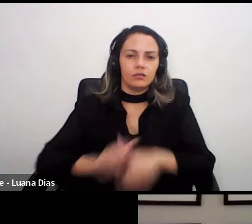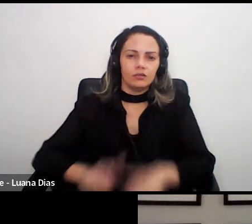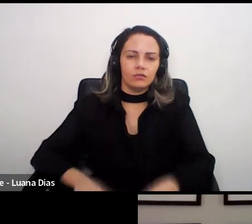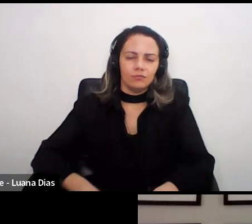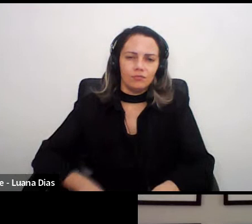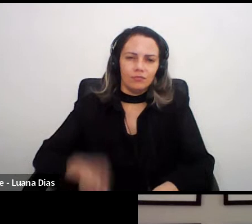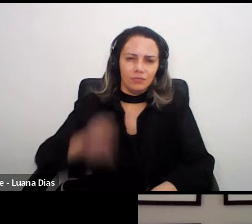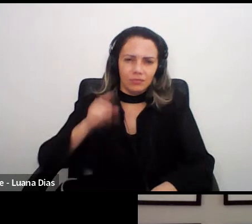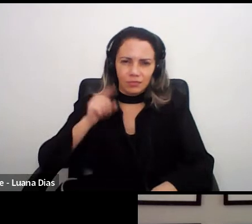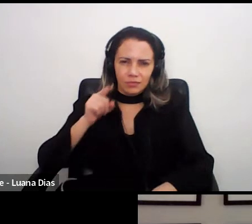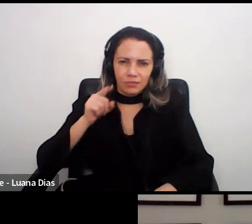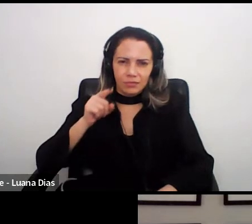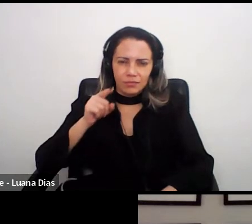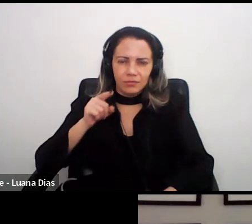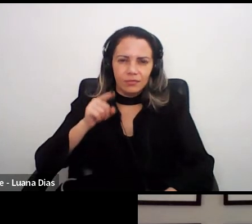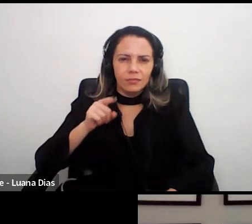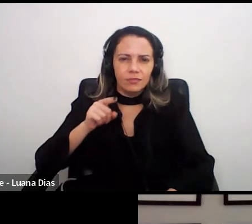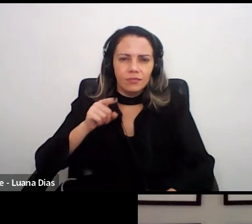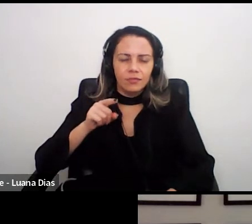foi